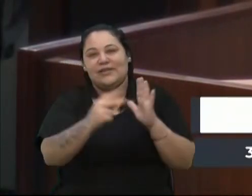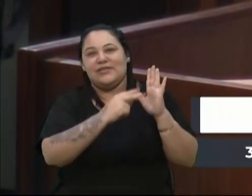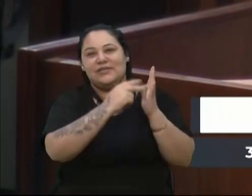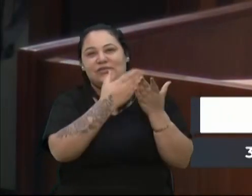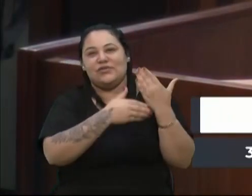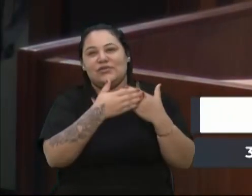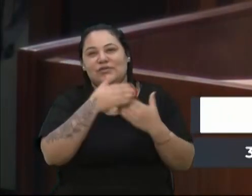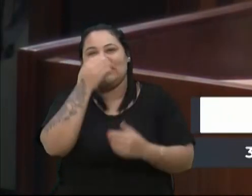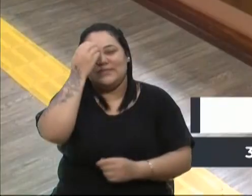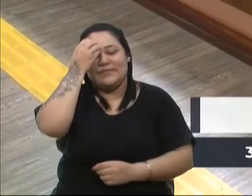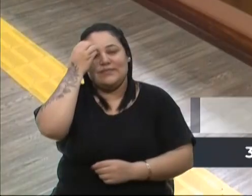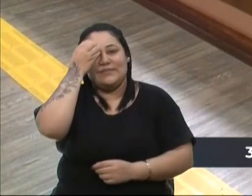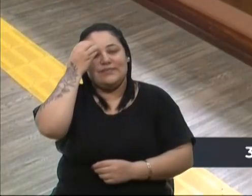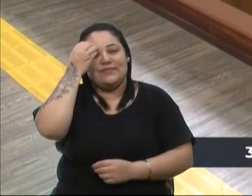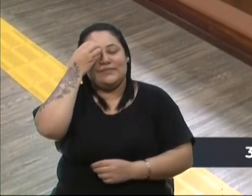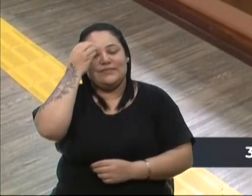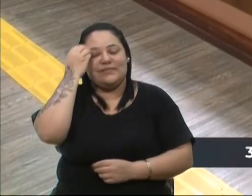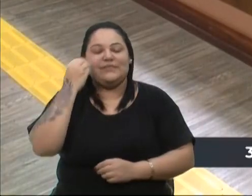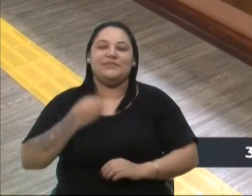todos.